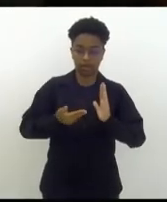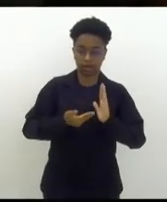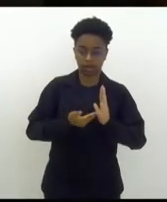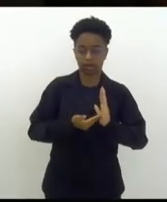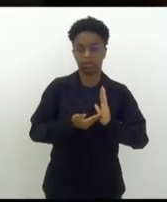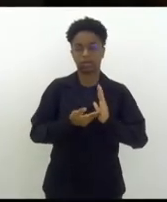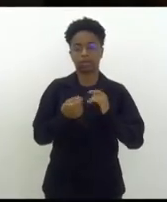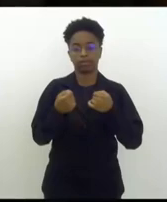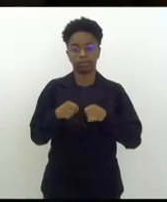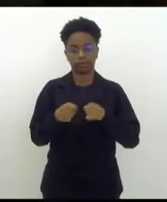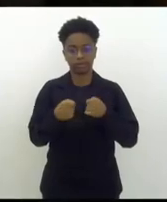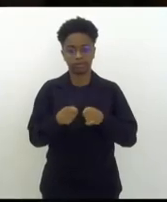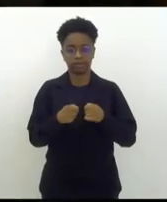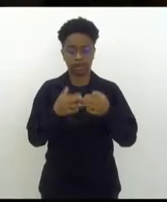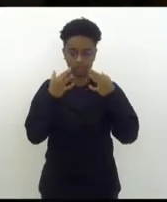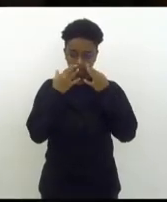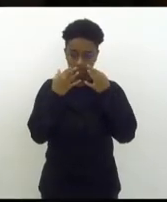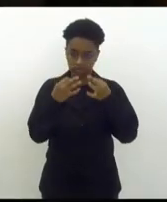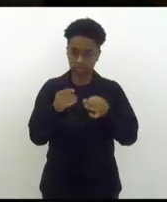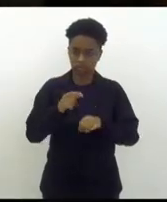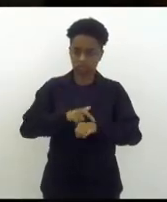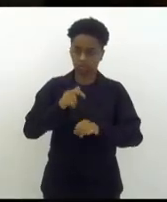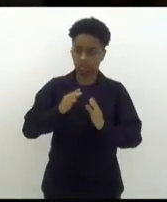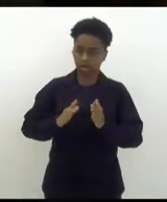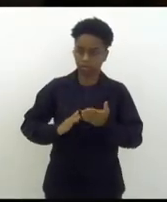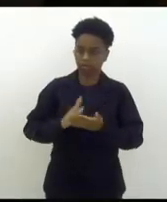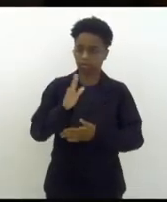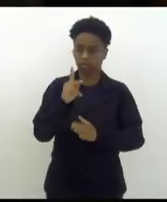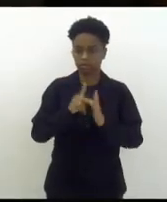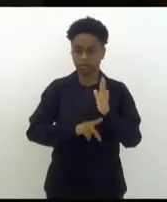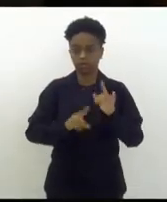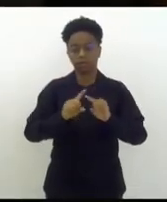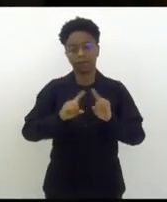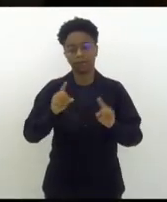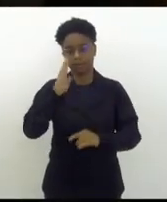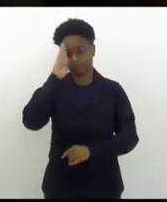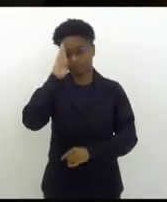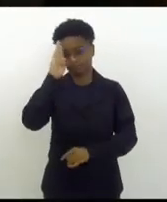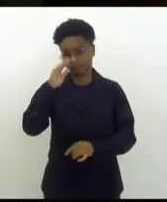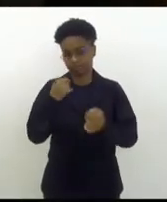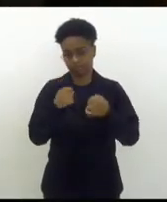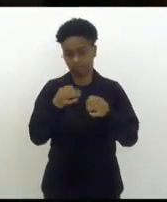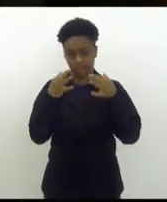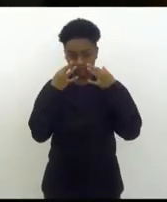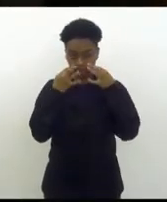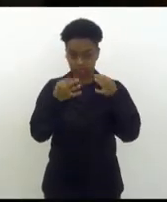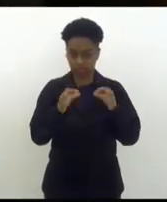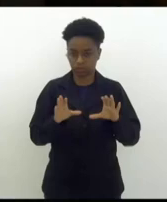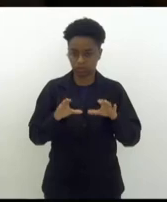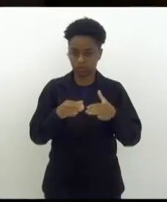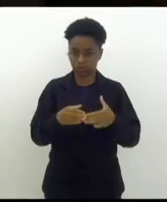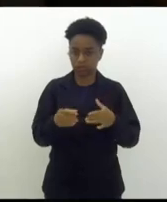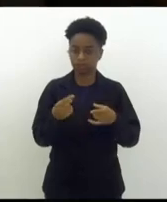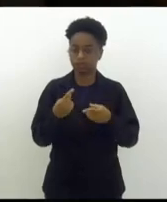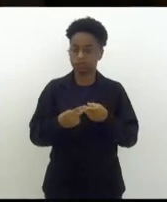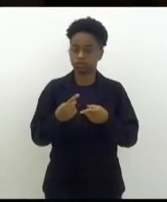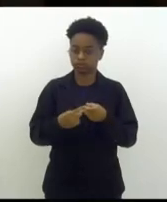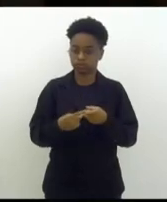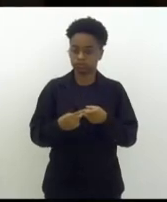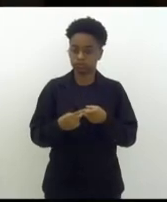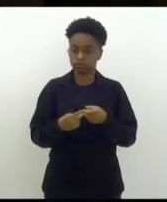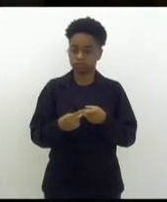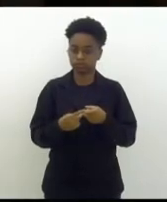celeridade na aprovação desse projeto mas sobretudo que ouça a comunidade que é está